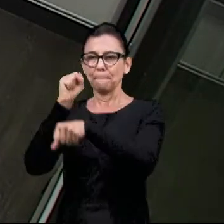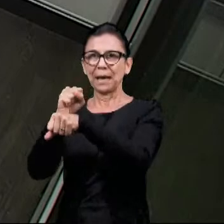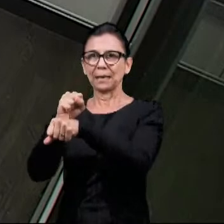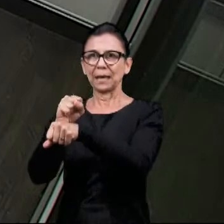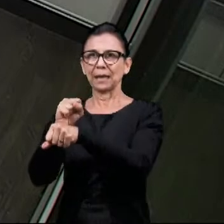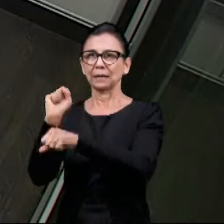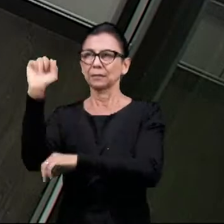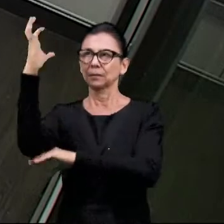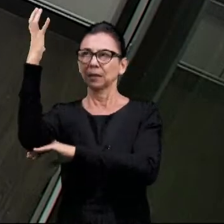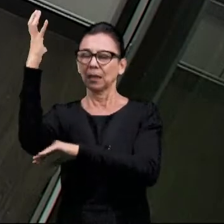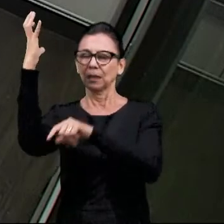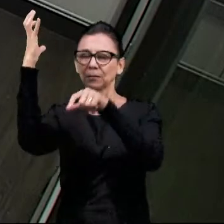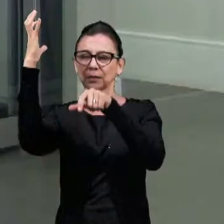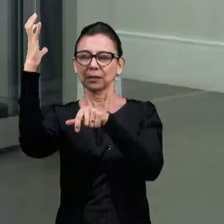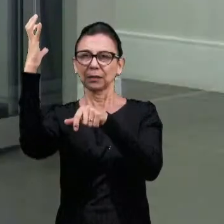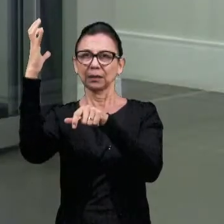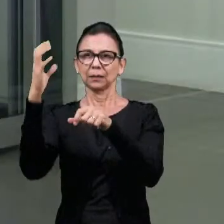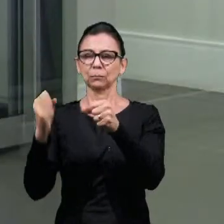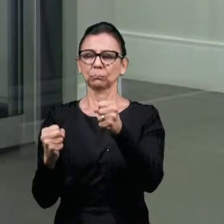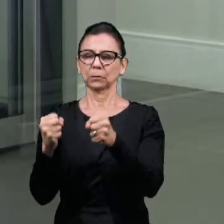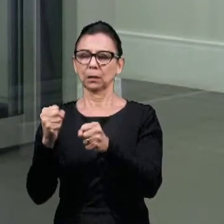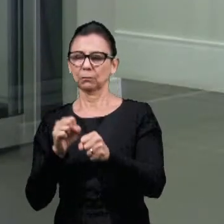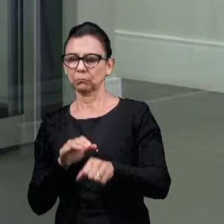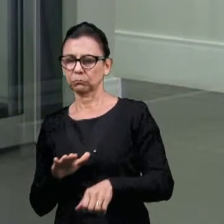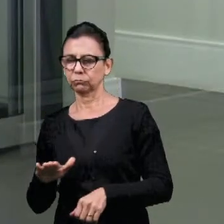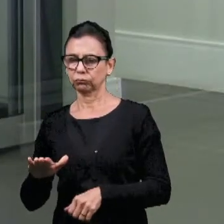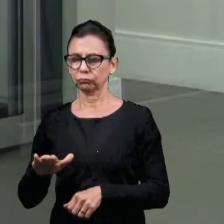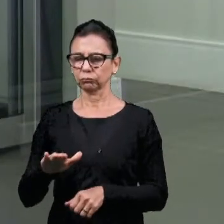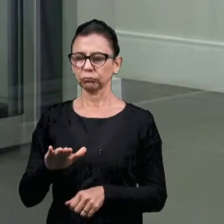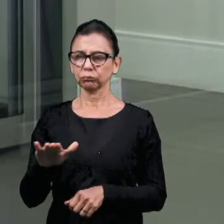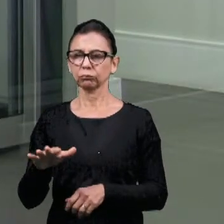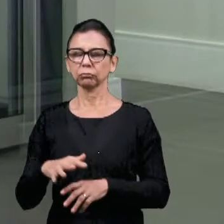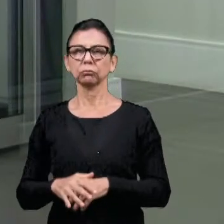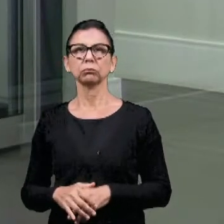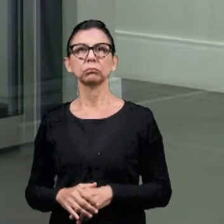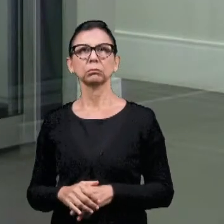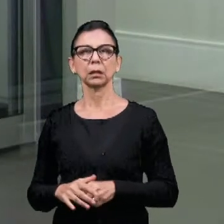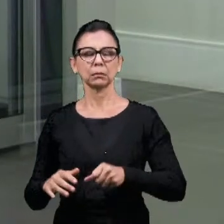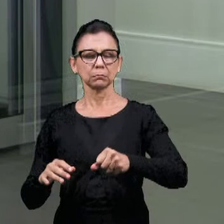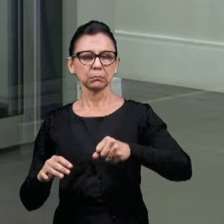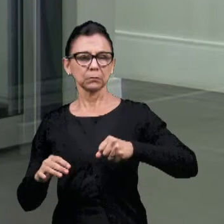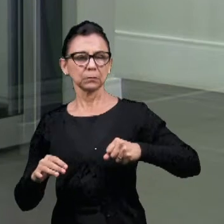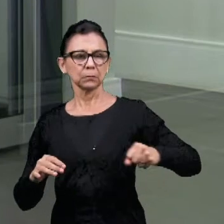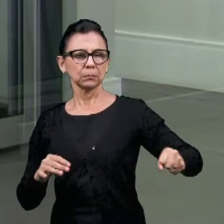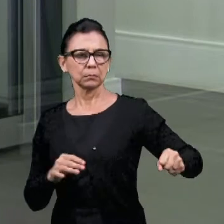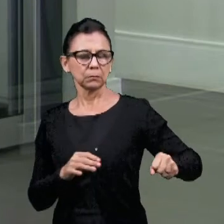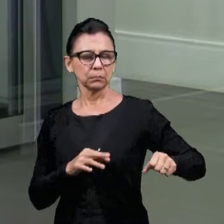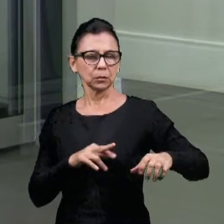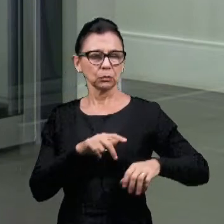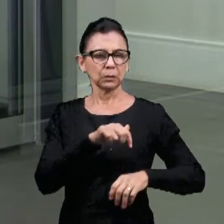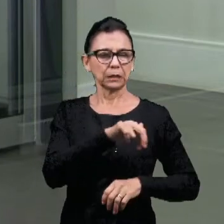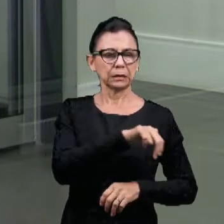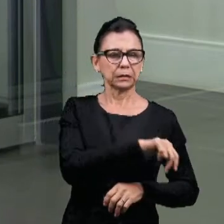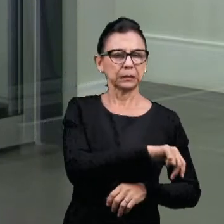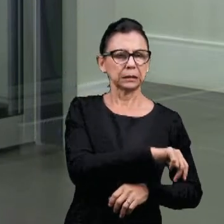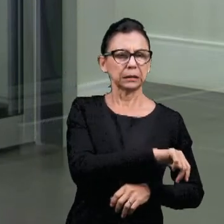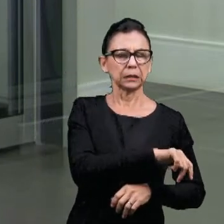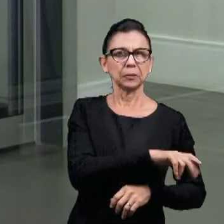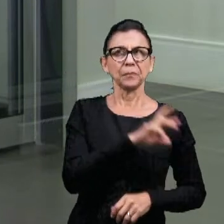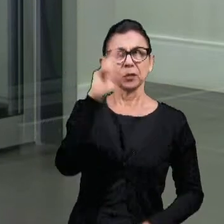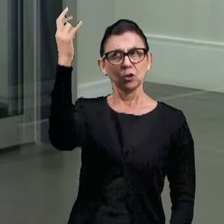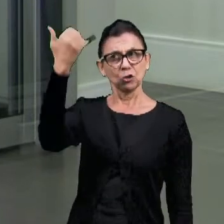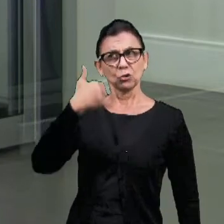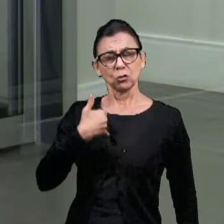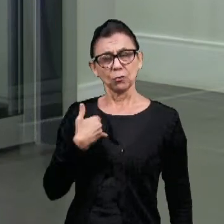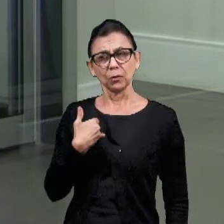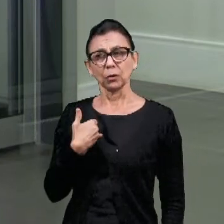comigo. E eu desci do carro. E o Senhor falou severamente comigo que eu tinha que tomar uma